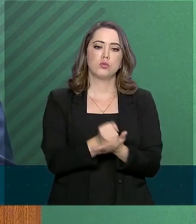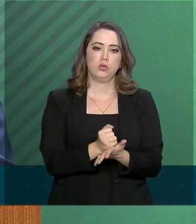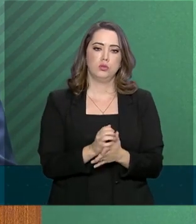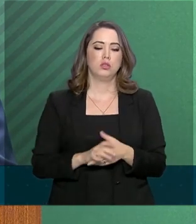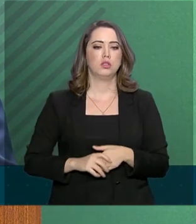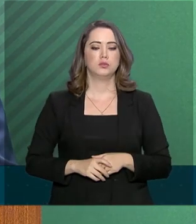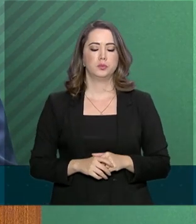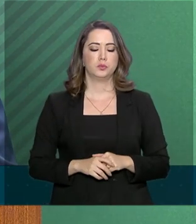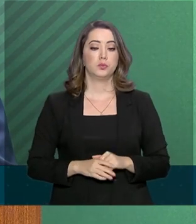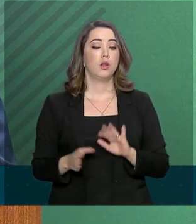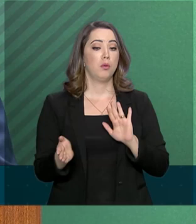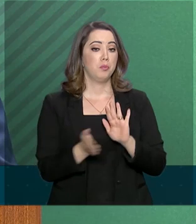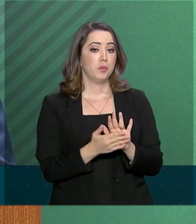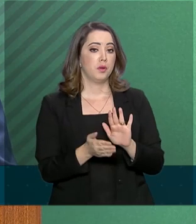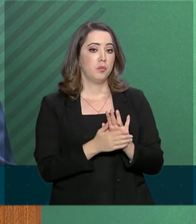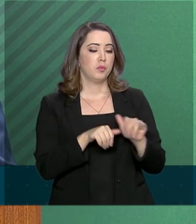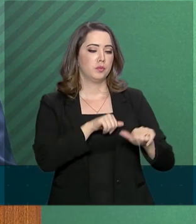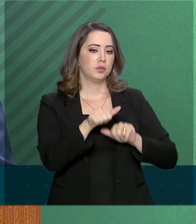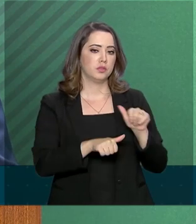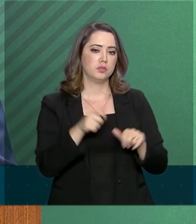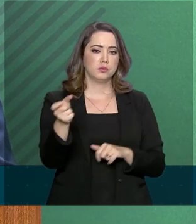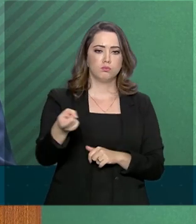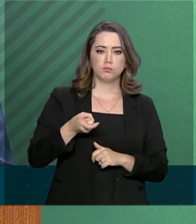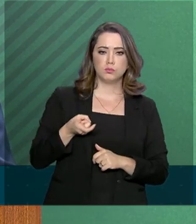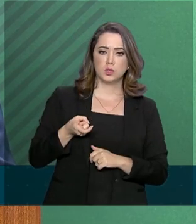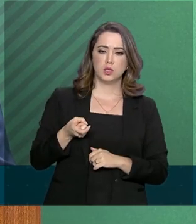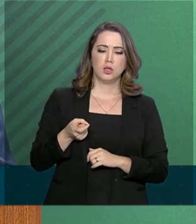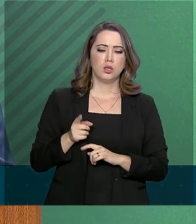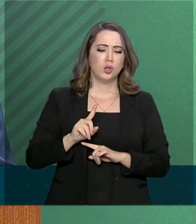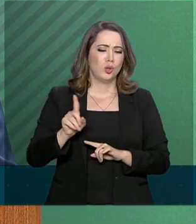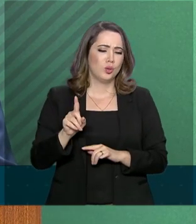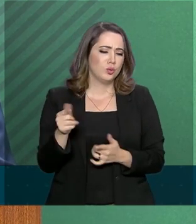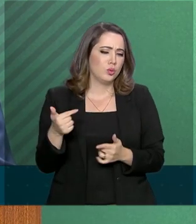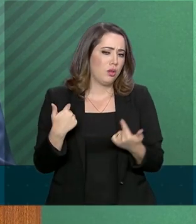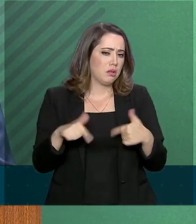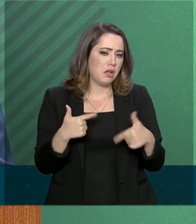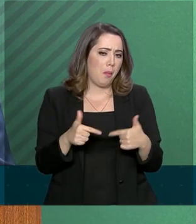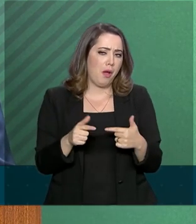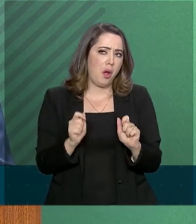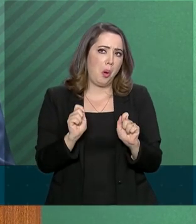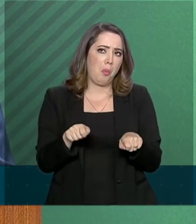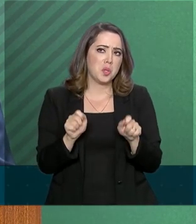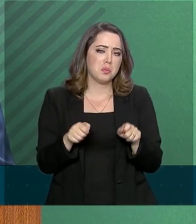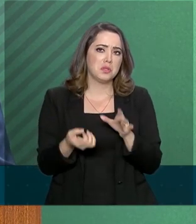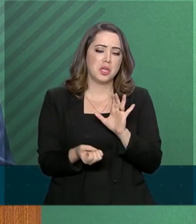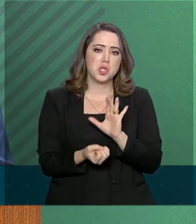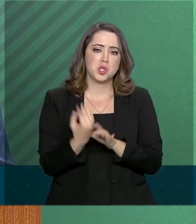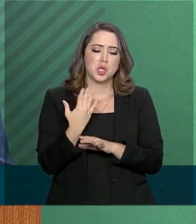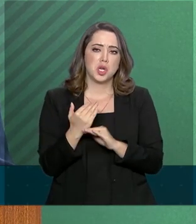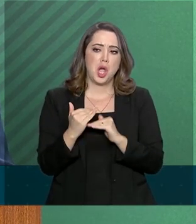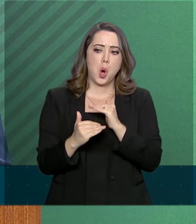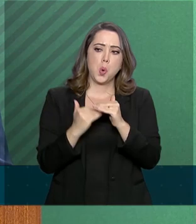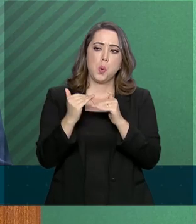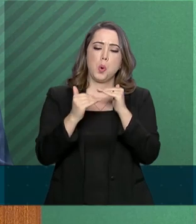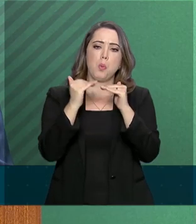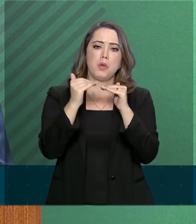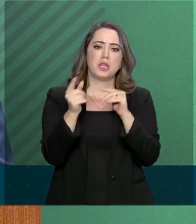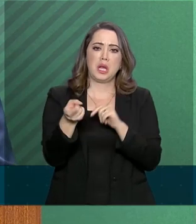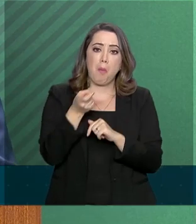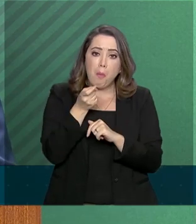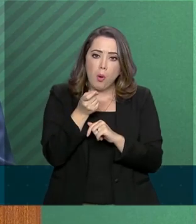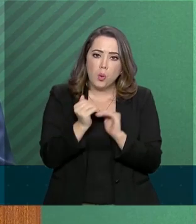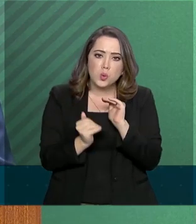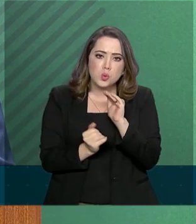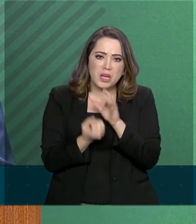proposta de reforma tributária do governo não trabalha com a hipótese de criar o homem tá impostos